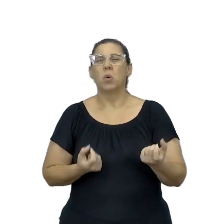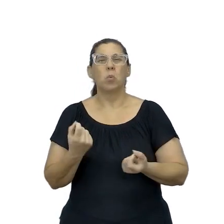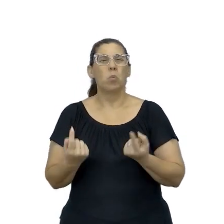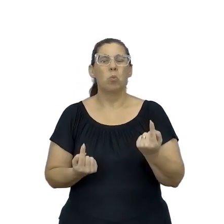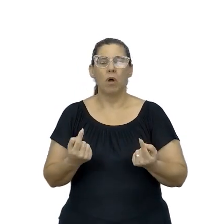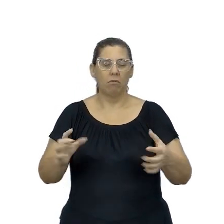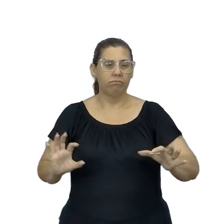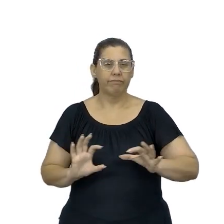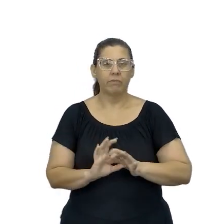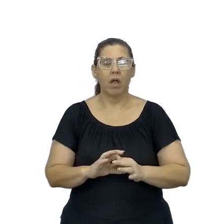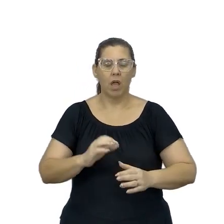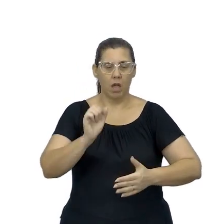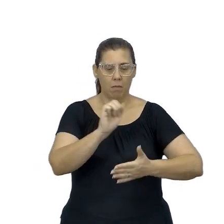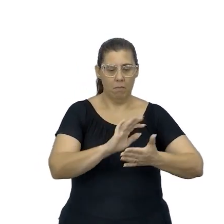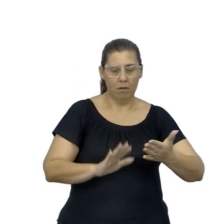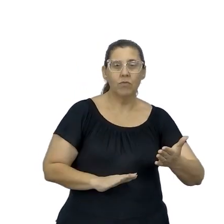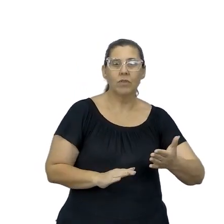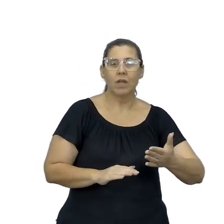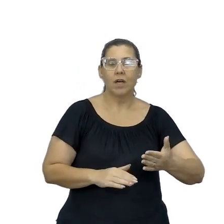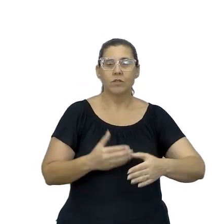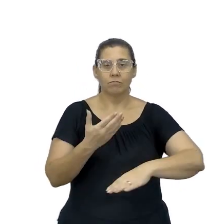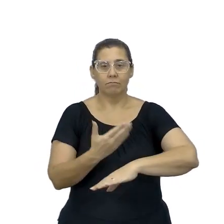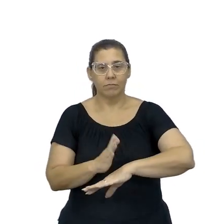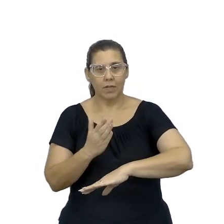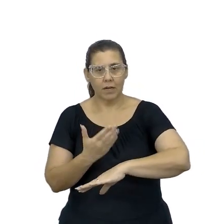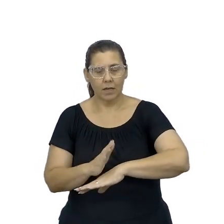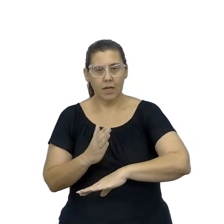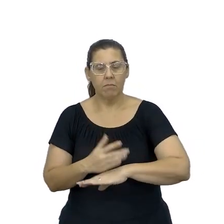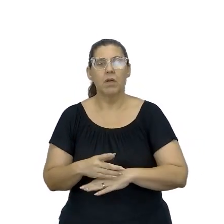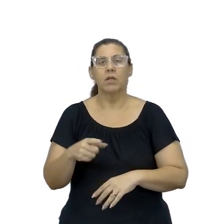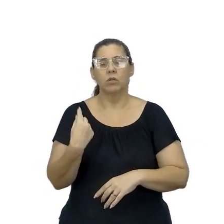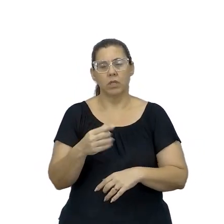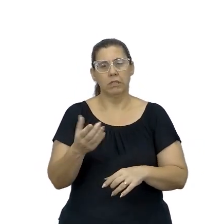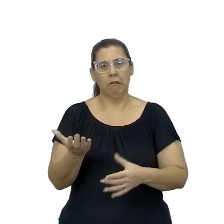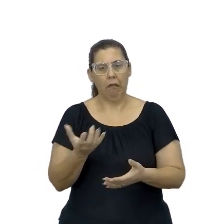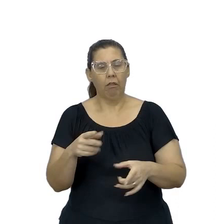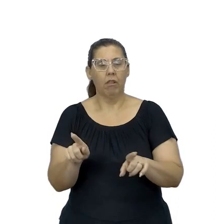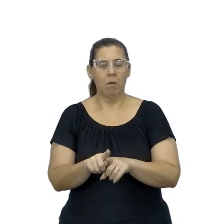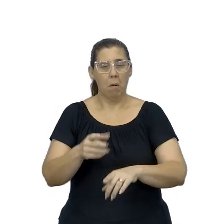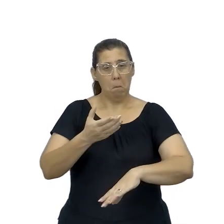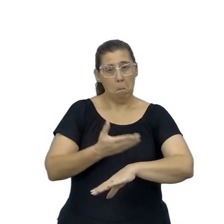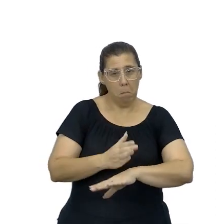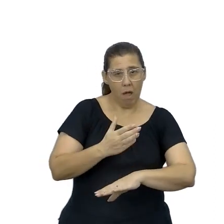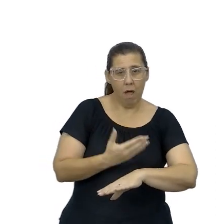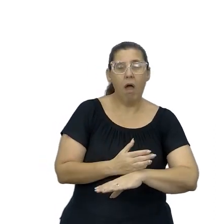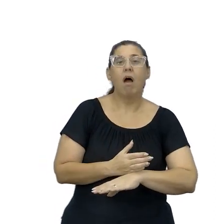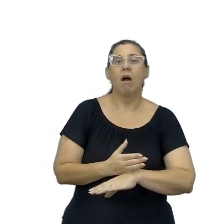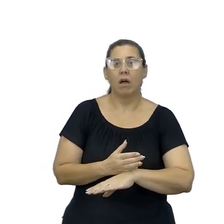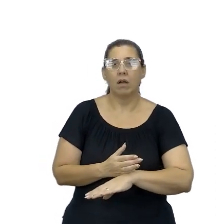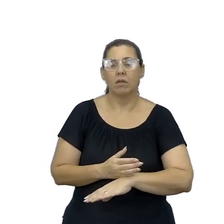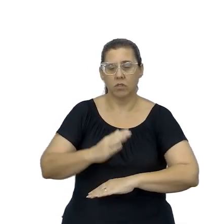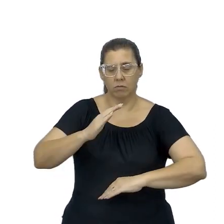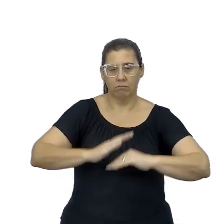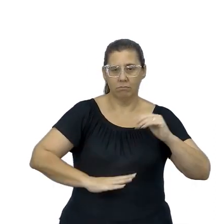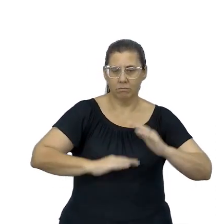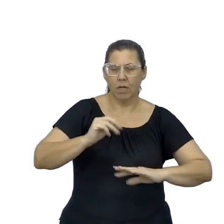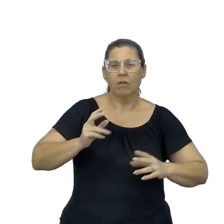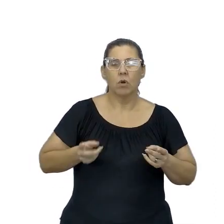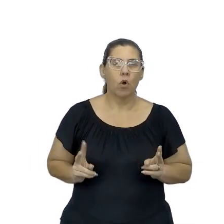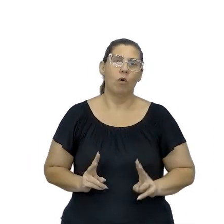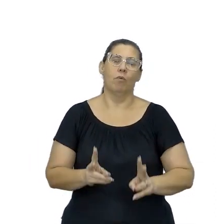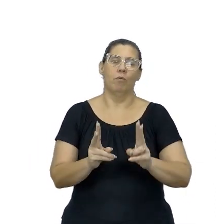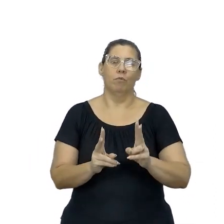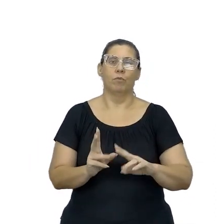as atividades de desdobramento. Então, a gente quer também desenvolver uma prática que tenha continuidade. Então,